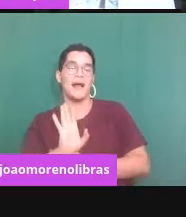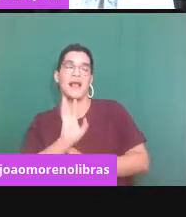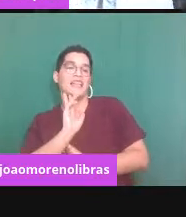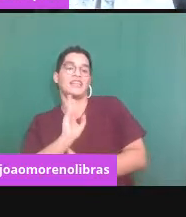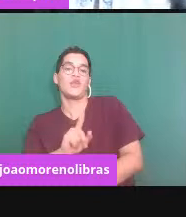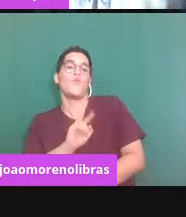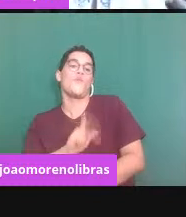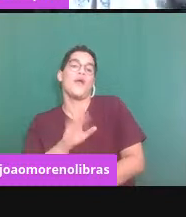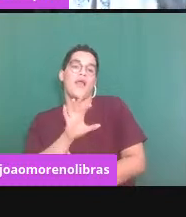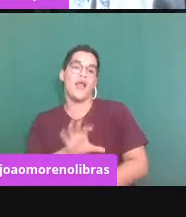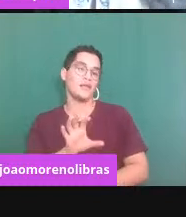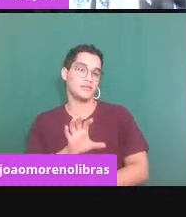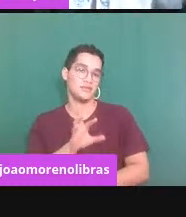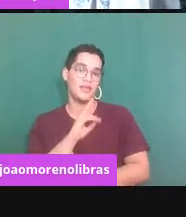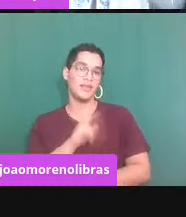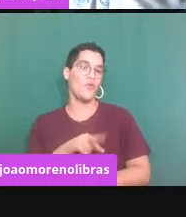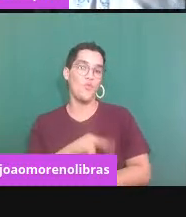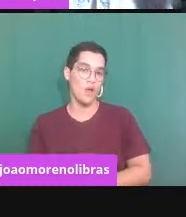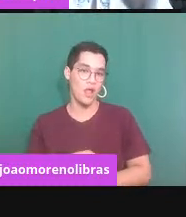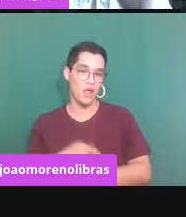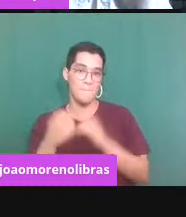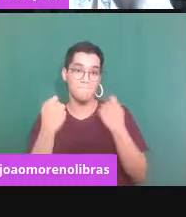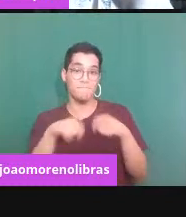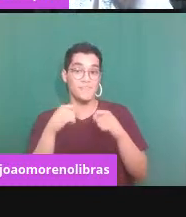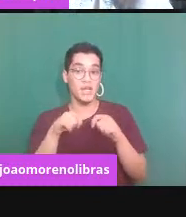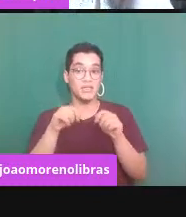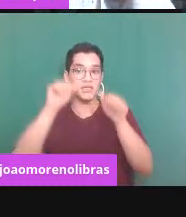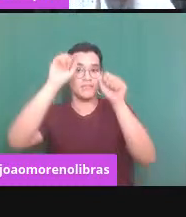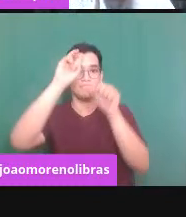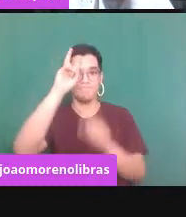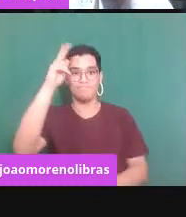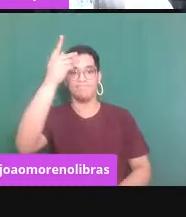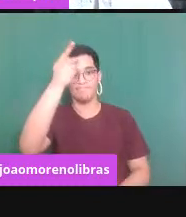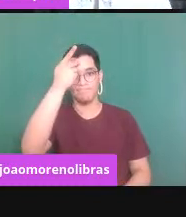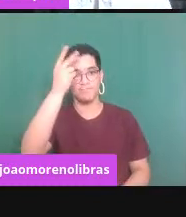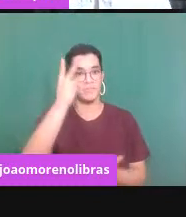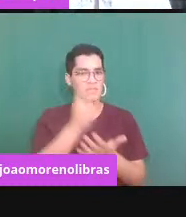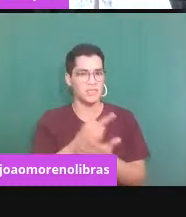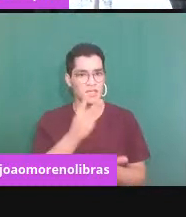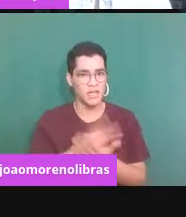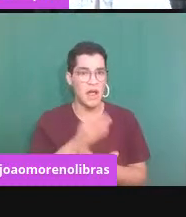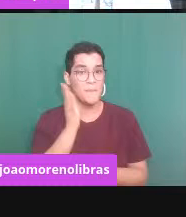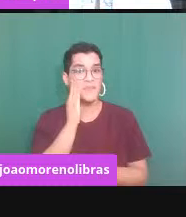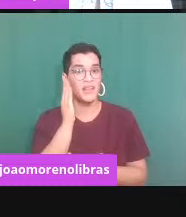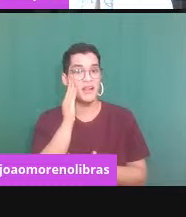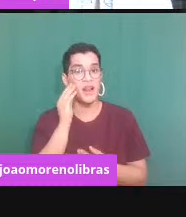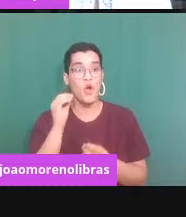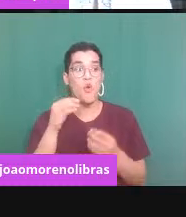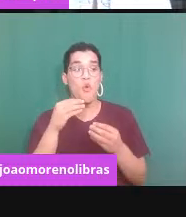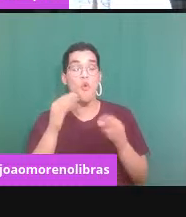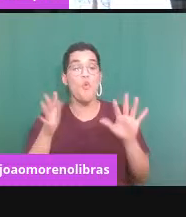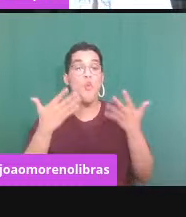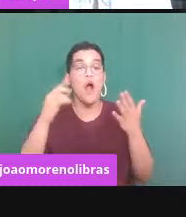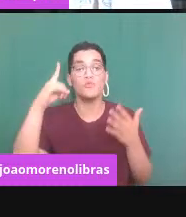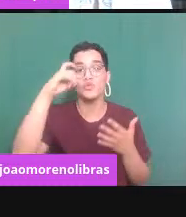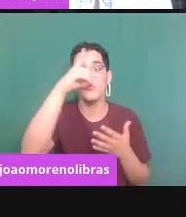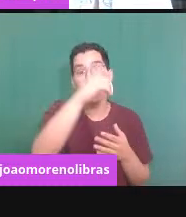esse processo do identificar, descrever, analisar, interpretar as dificuldades de escrita, os alunos tinham,